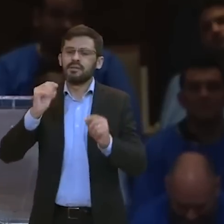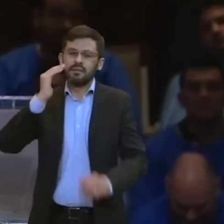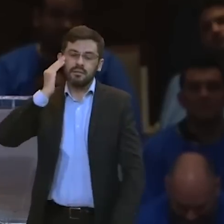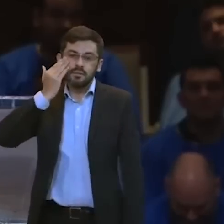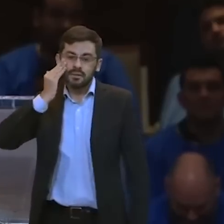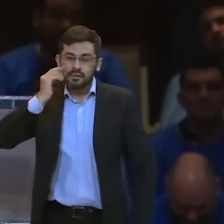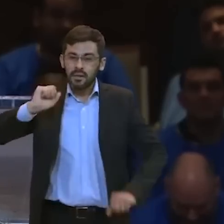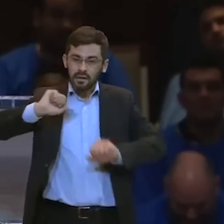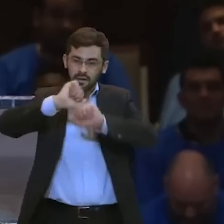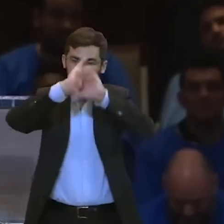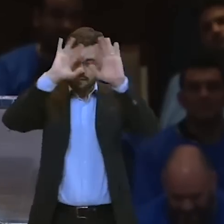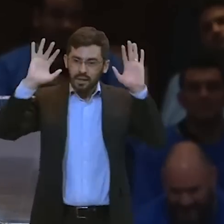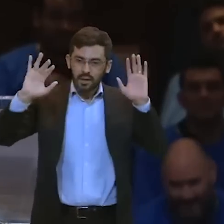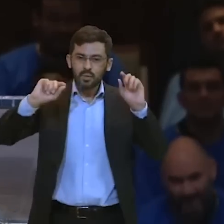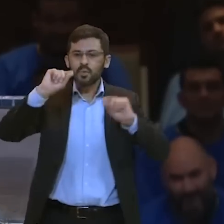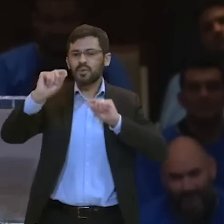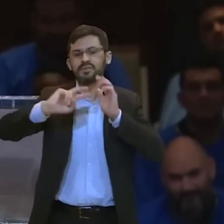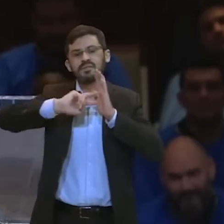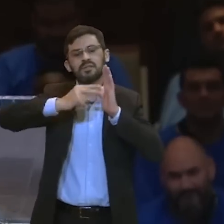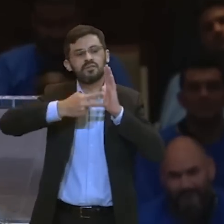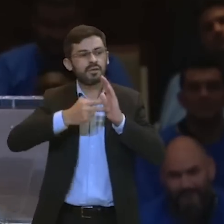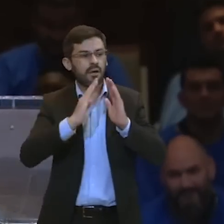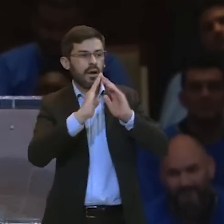sentido do templo nas suas vidas.